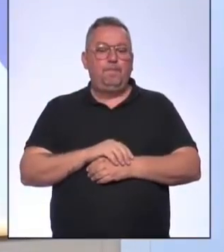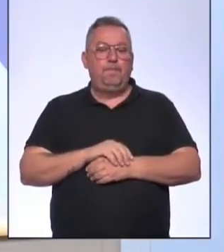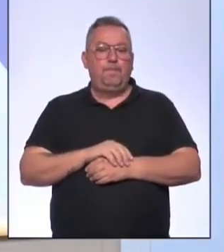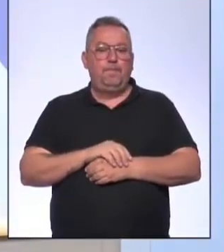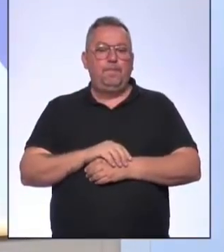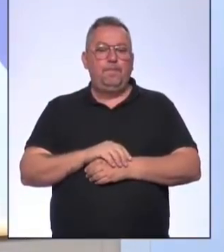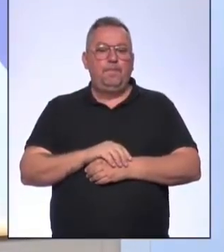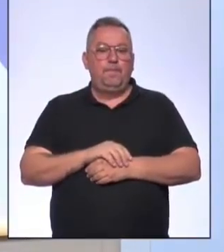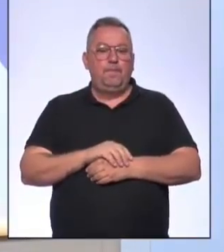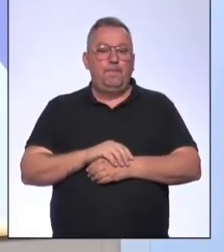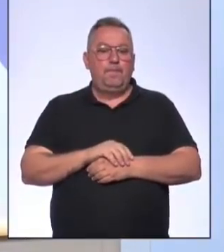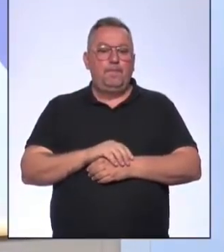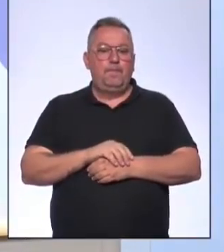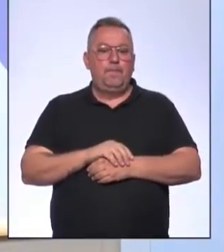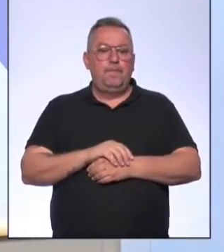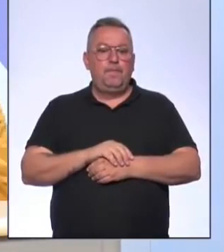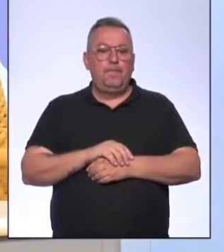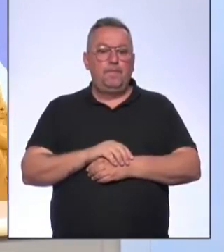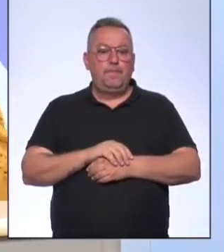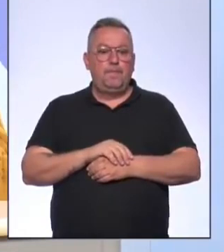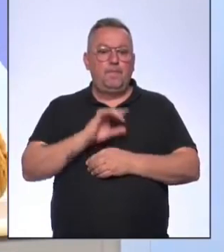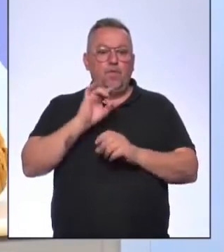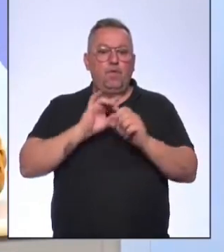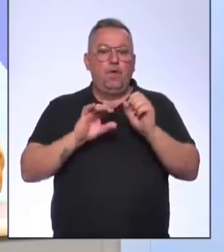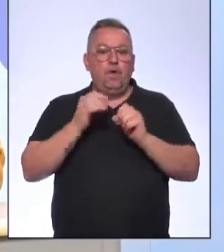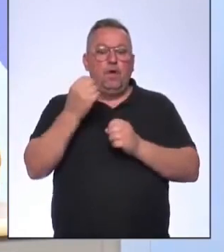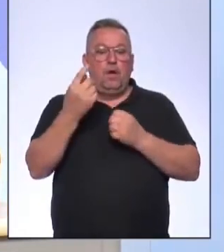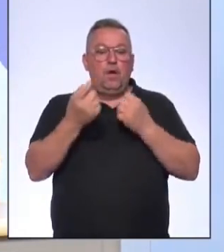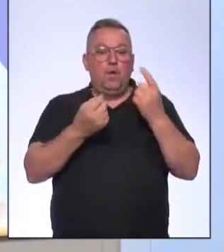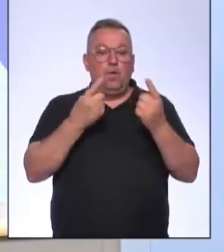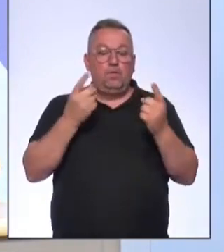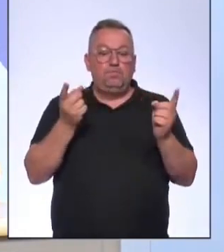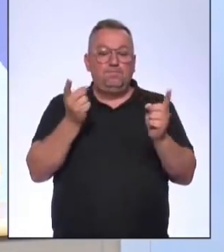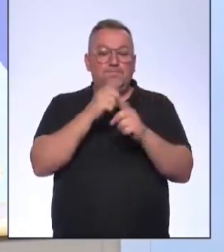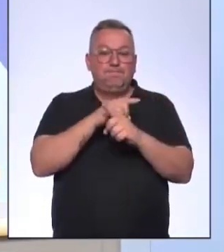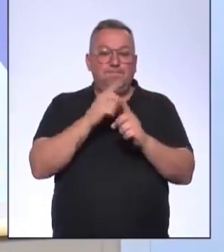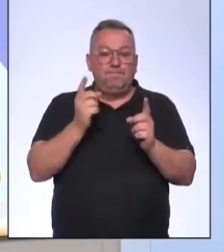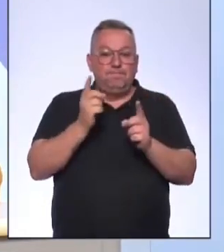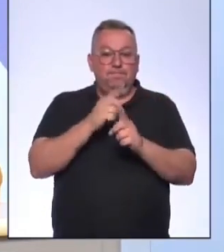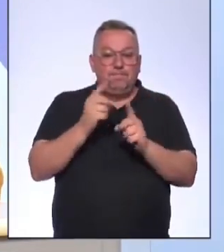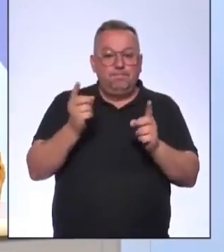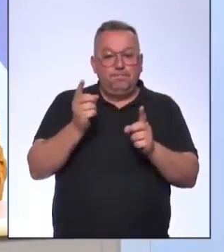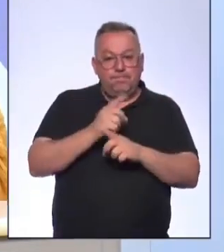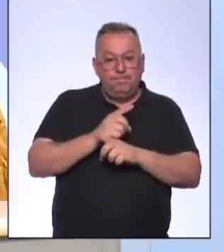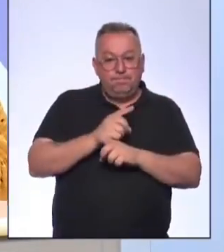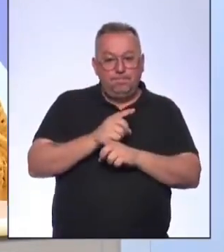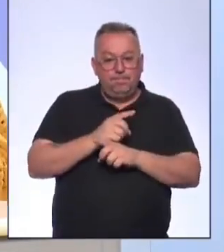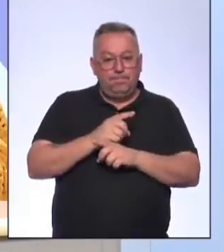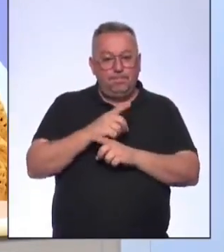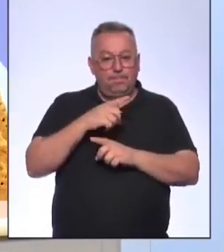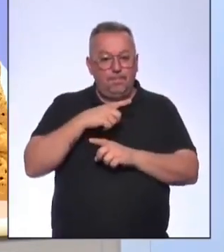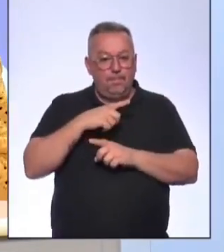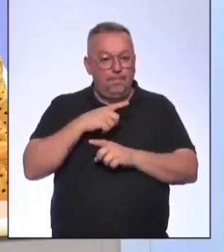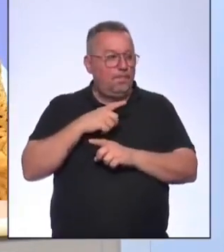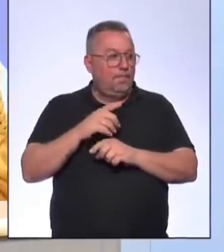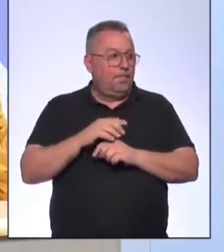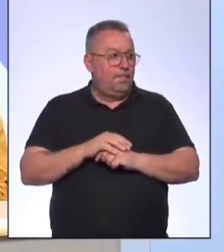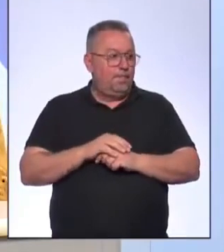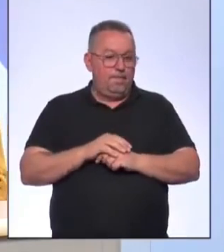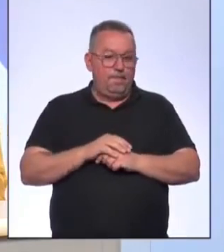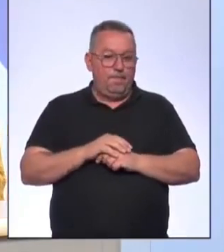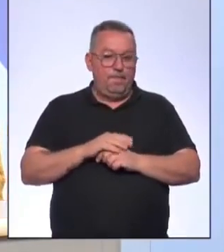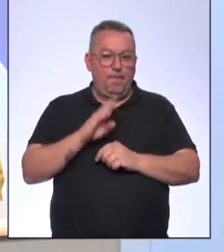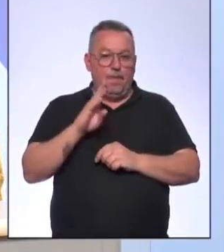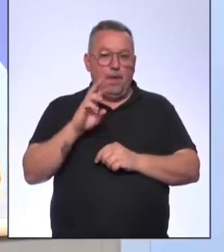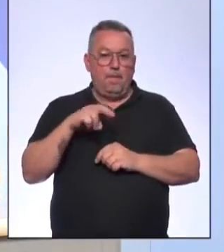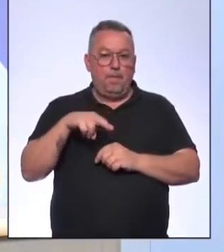3 treasures, 4 gold. Só que alguns eles estão trocando as respostas, né? Não tem uma unanimidade. A